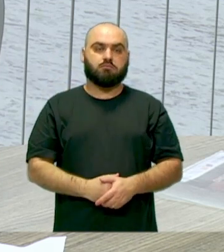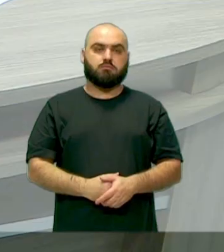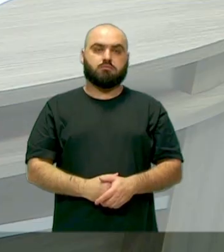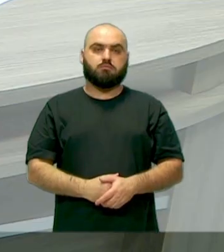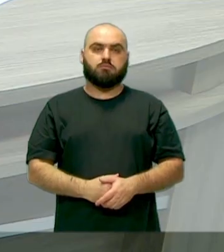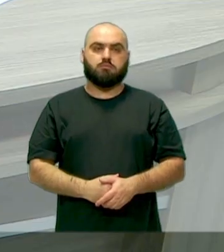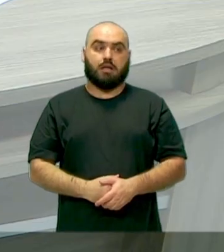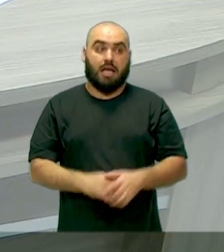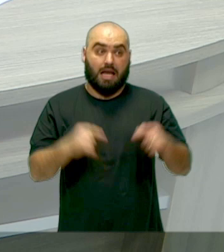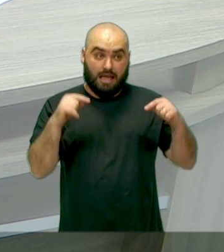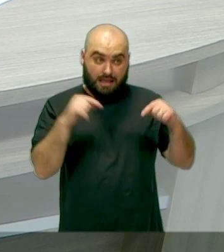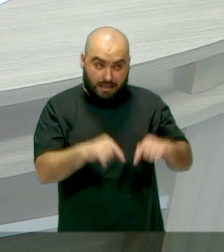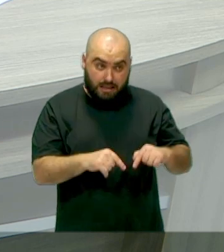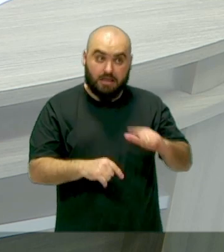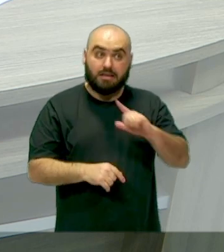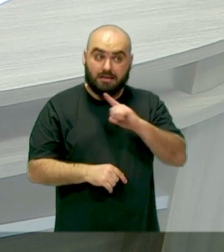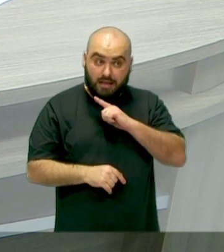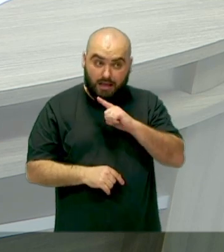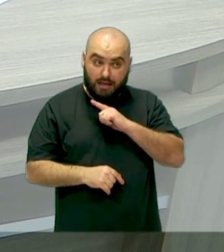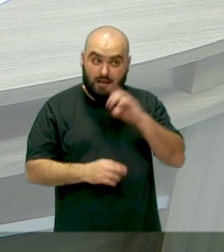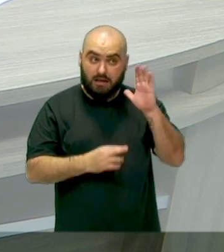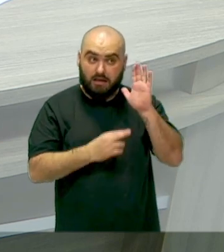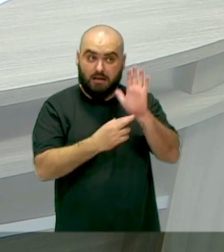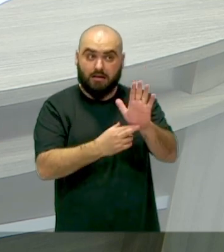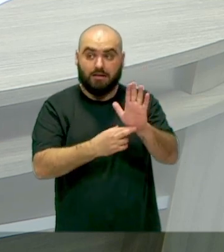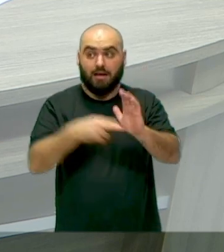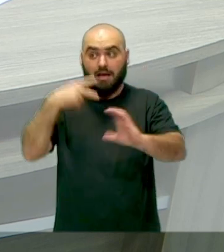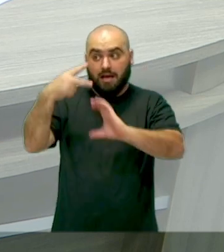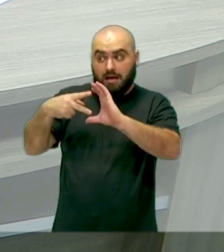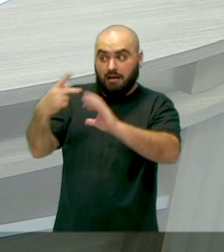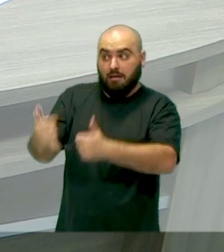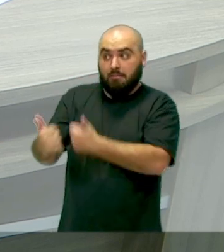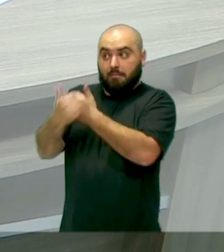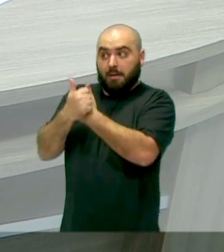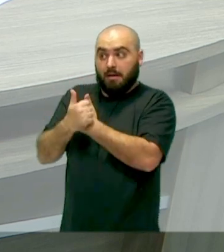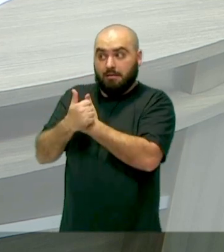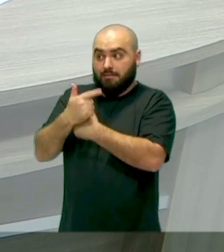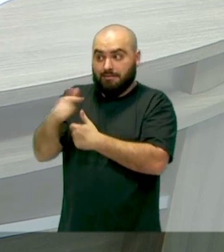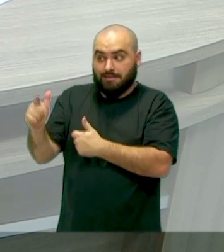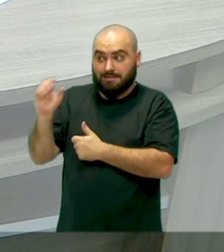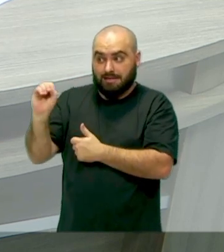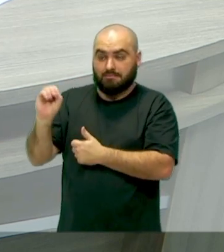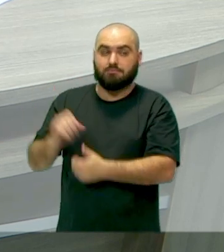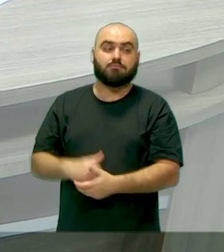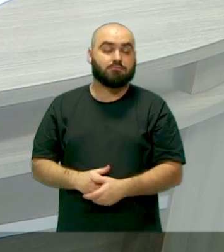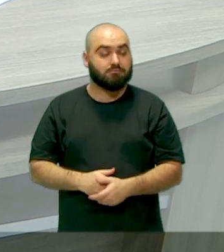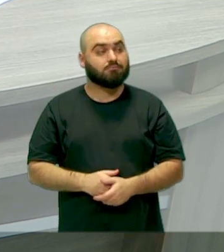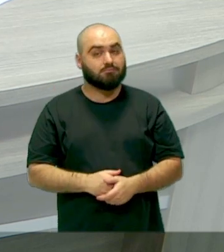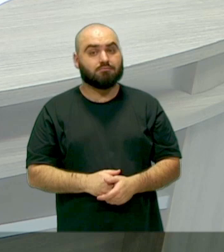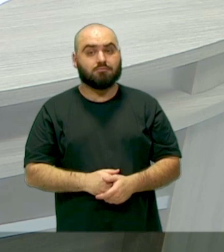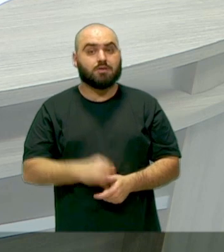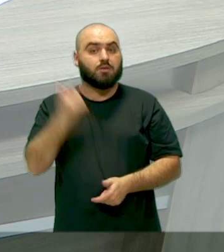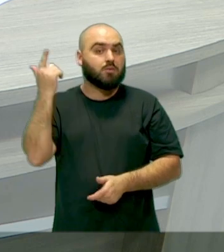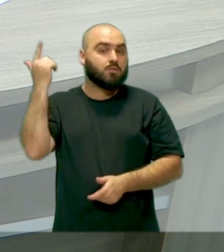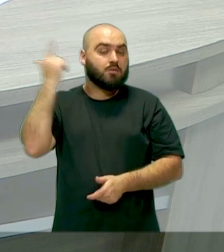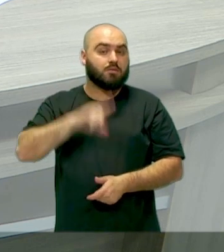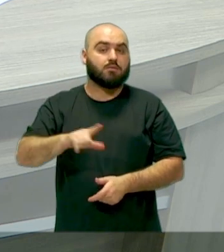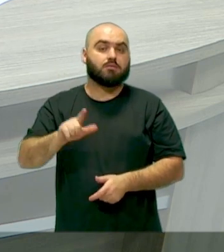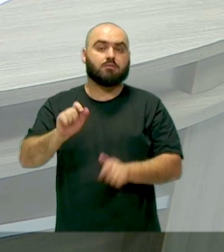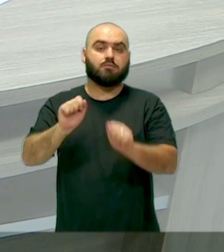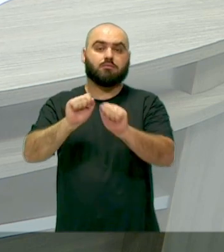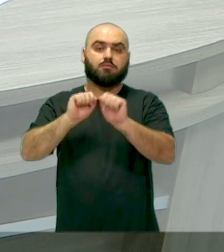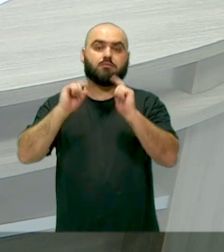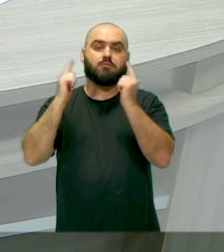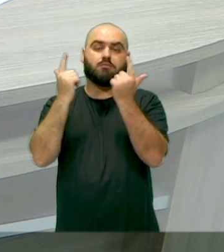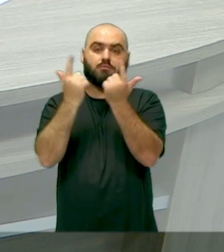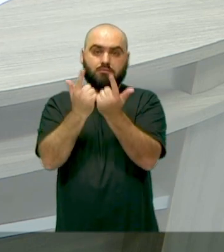ainda aqui a gente ainda tem essa representação, tem câmaras que não tem. Nós acabamos de eleger uma Assembleia